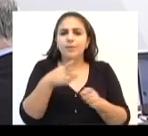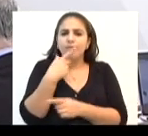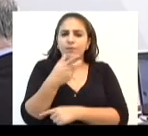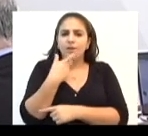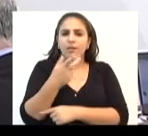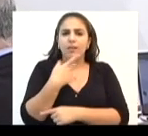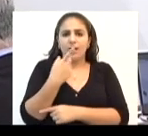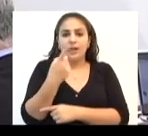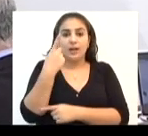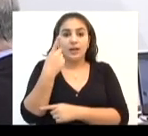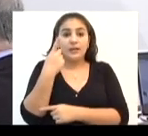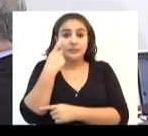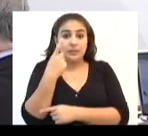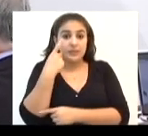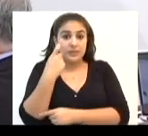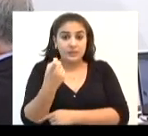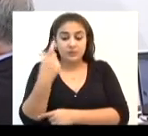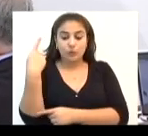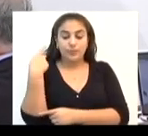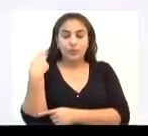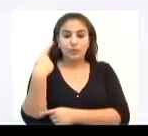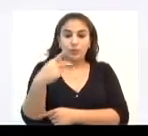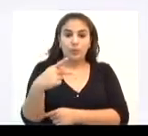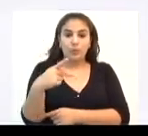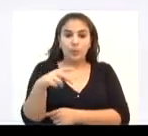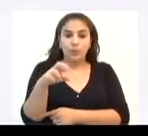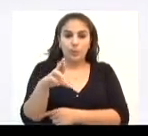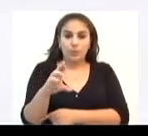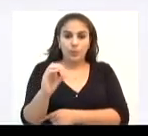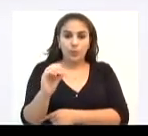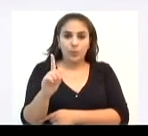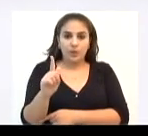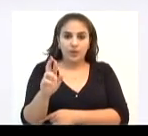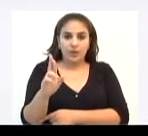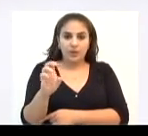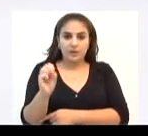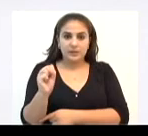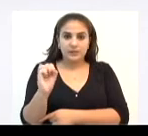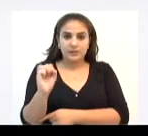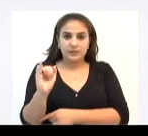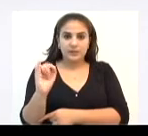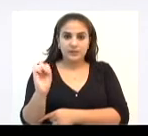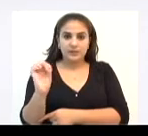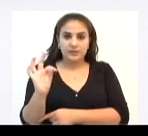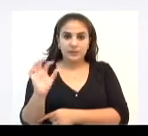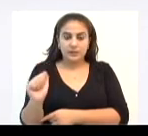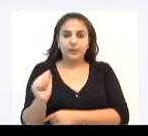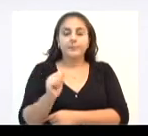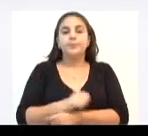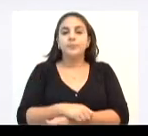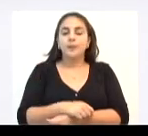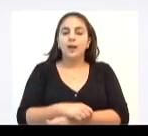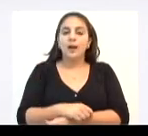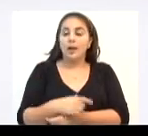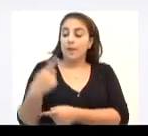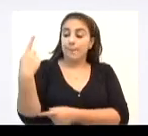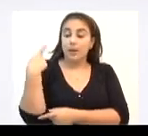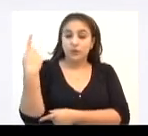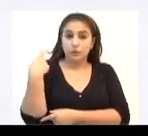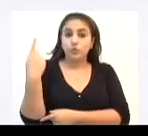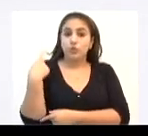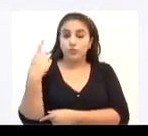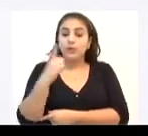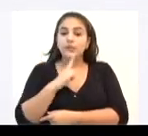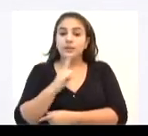as intenções do Partido Progressista. Conforme Marcos da Silva, a sigla deve indicar um candidato a